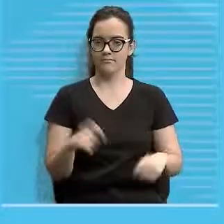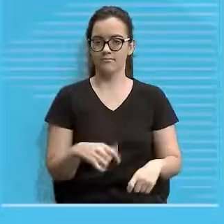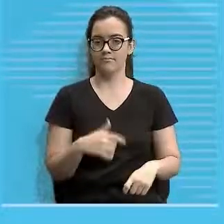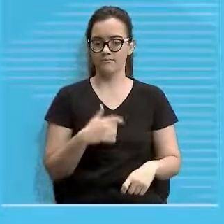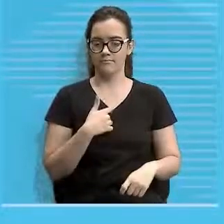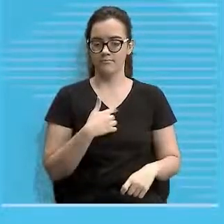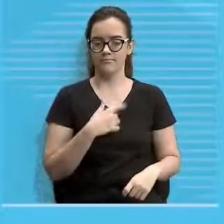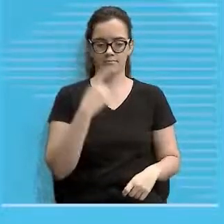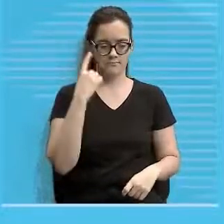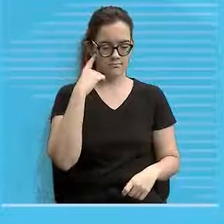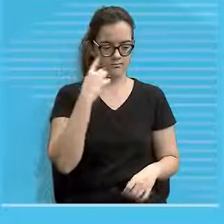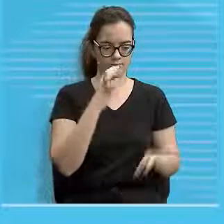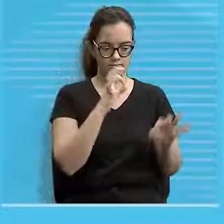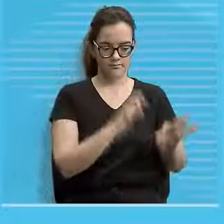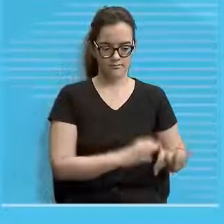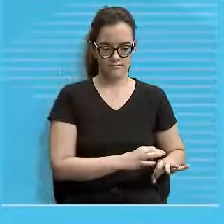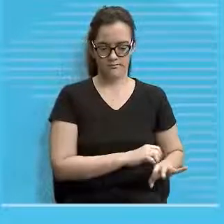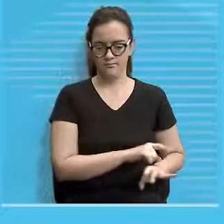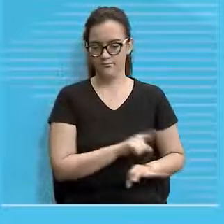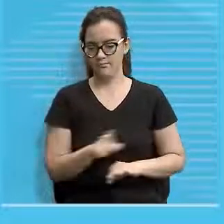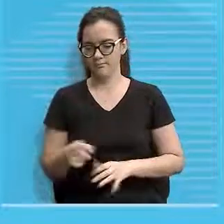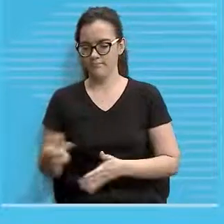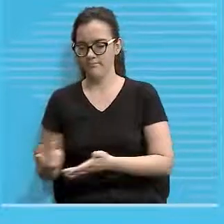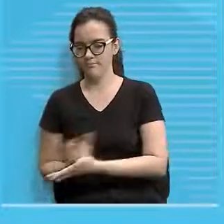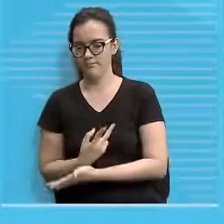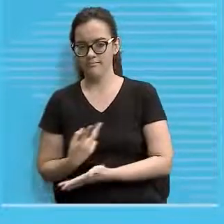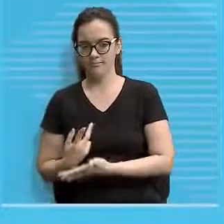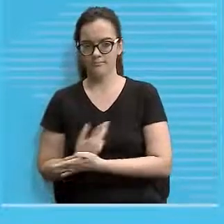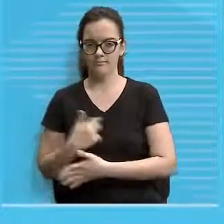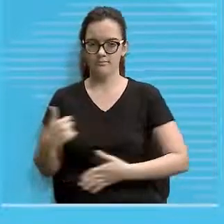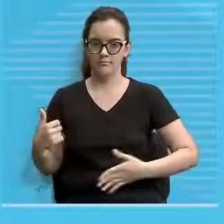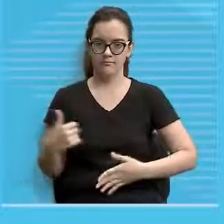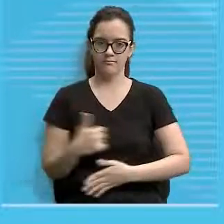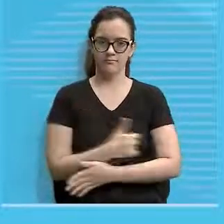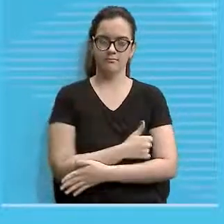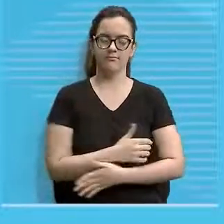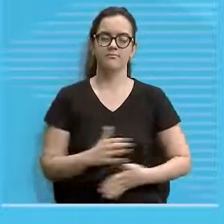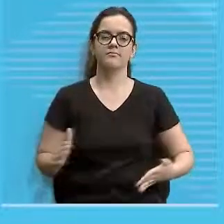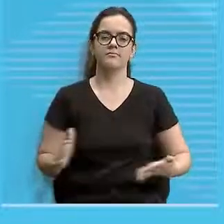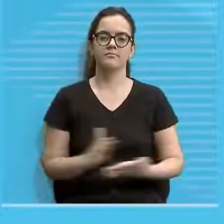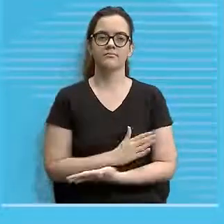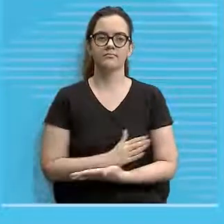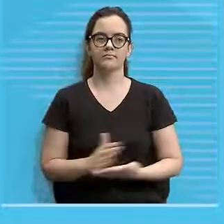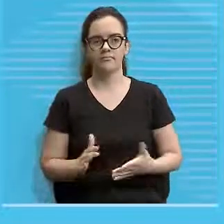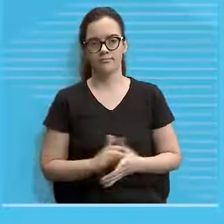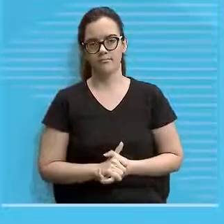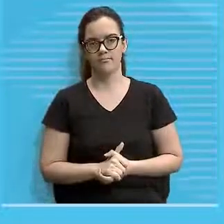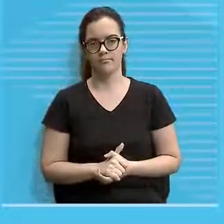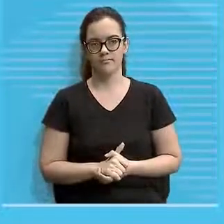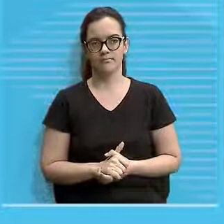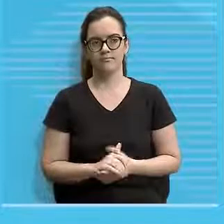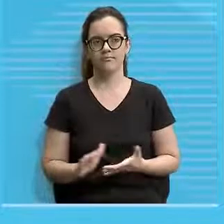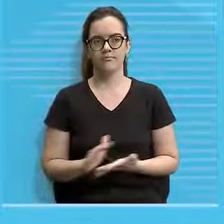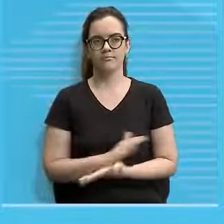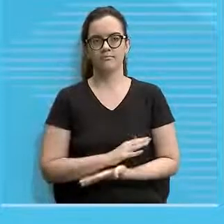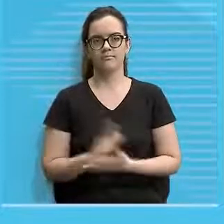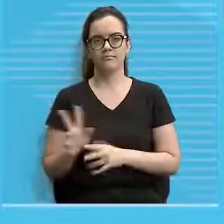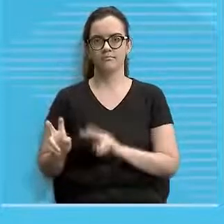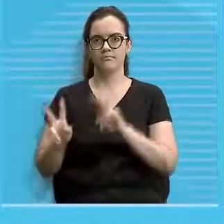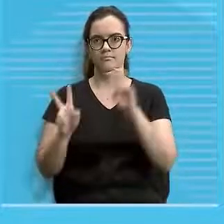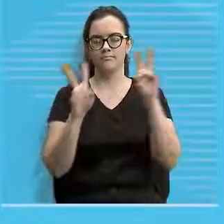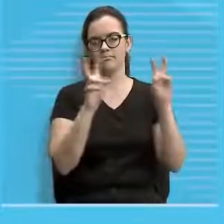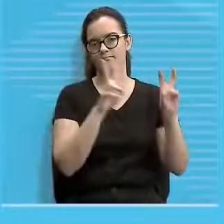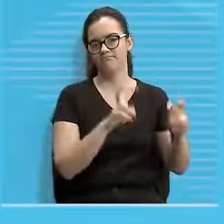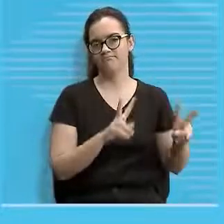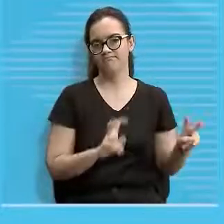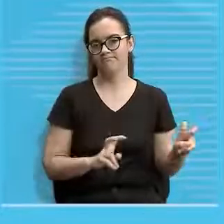é errado, né? Então, os assuntos polêmicos, né? A gente já falou aqui sobre alguns. É, lembra? A